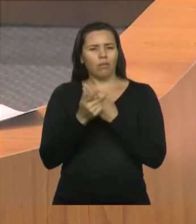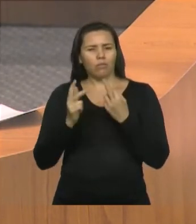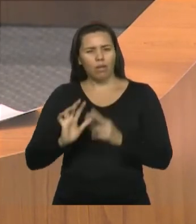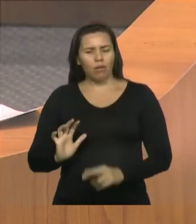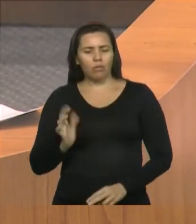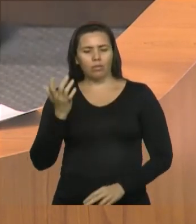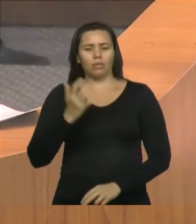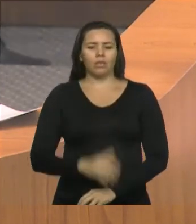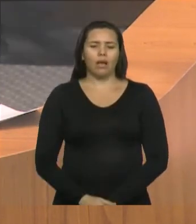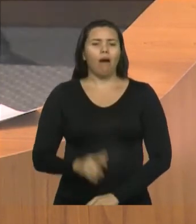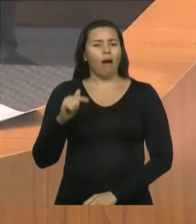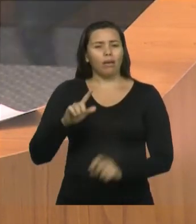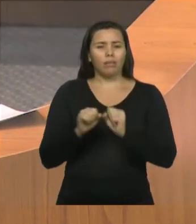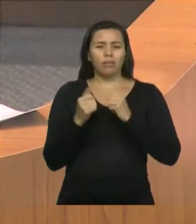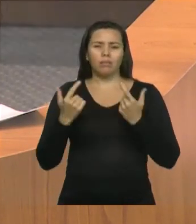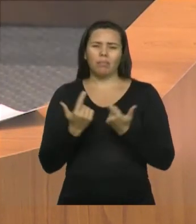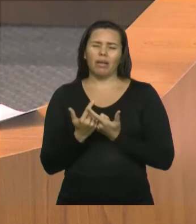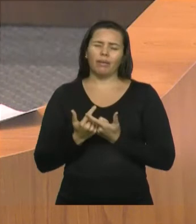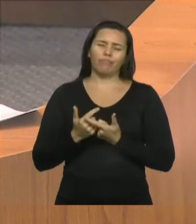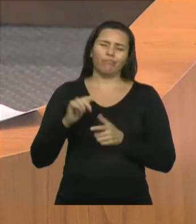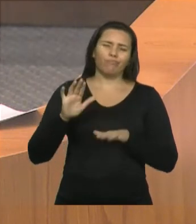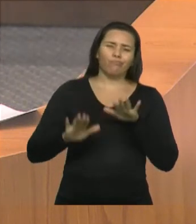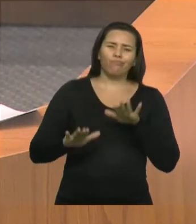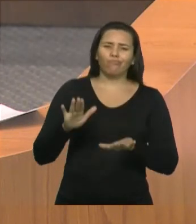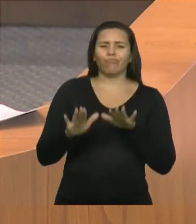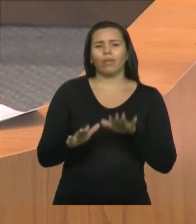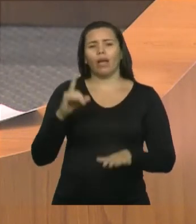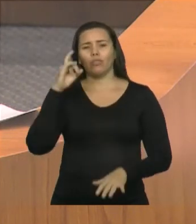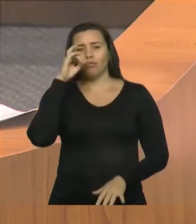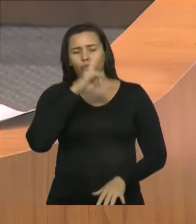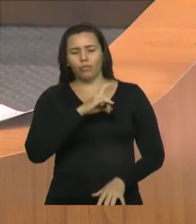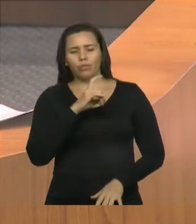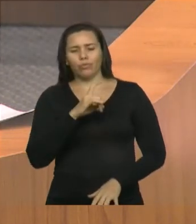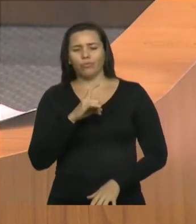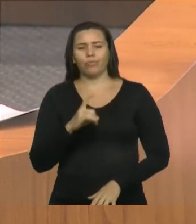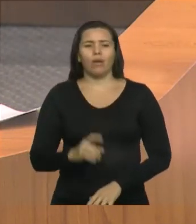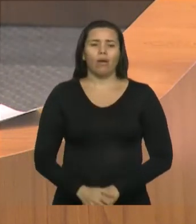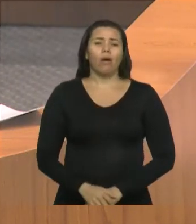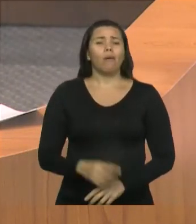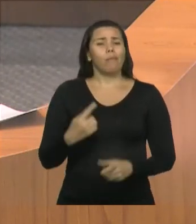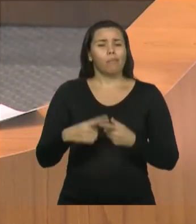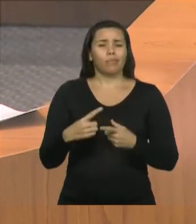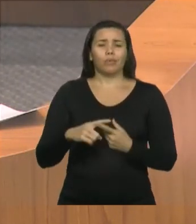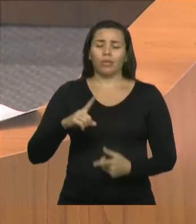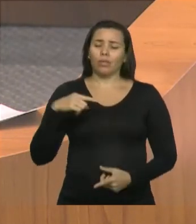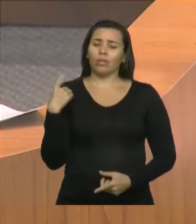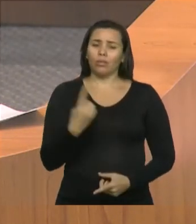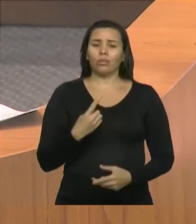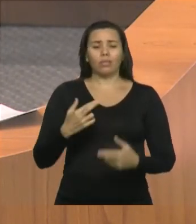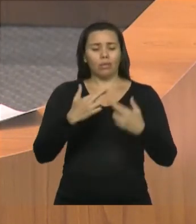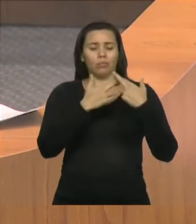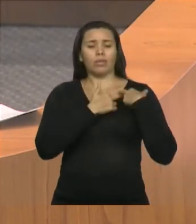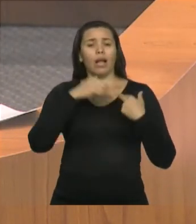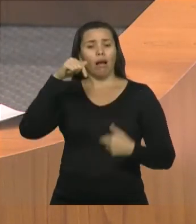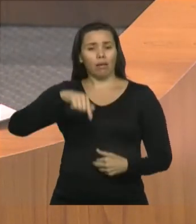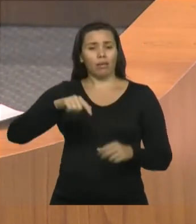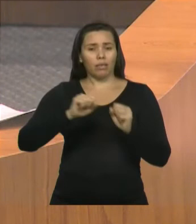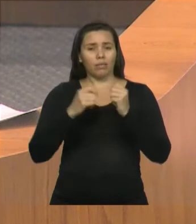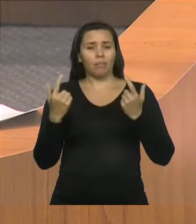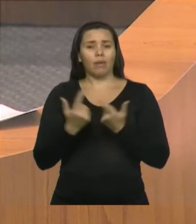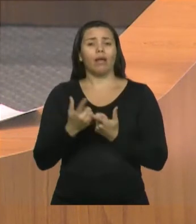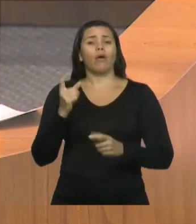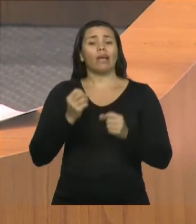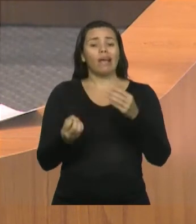parlamento, muitas vezes, é de sua competência a legislação, a legislar, o ato de legislar. E ele, por ser um